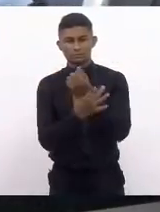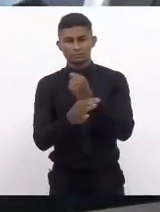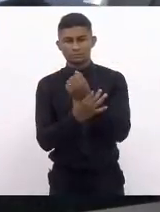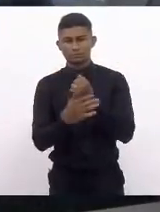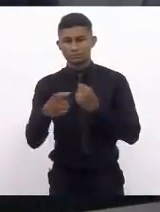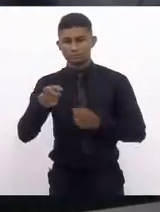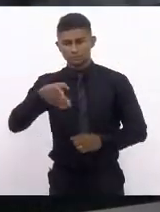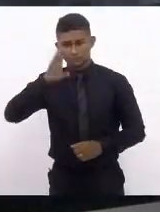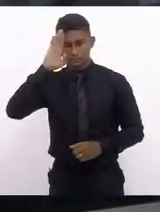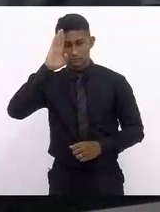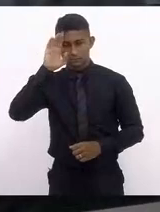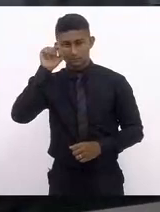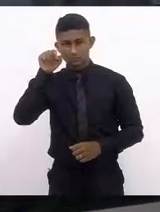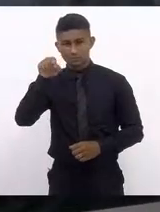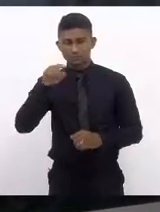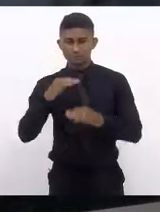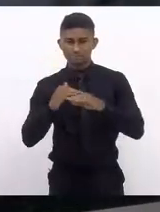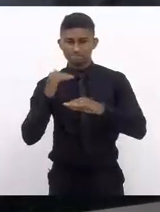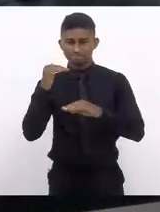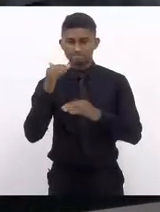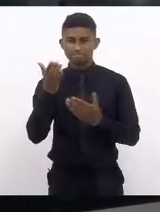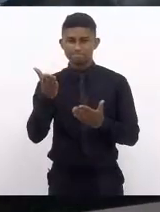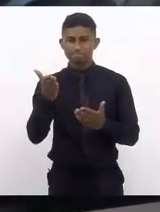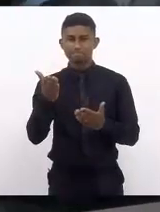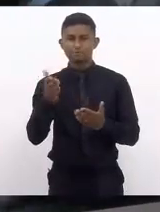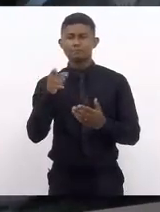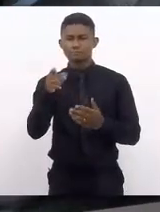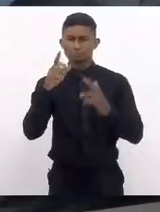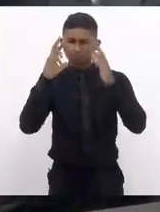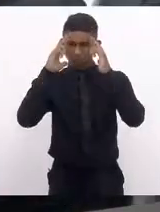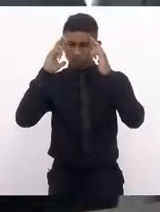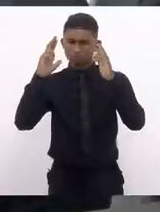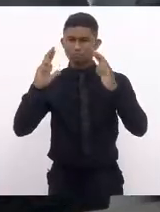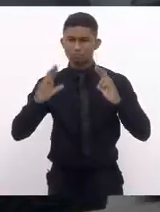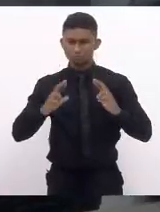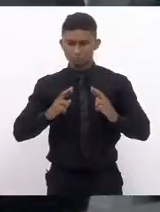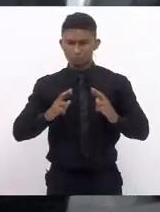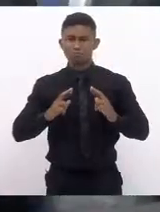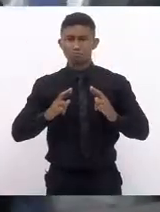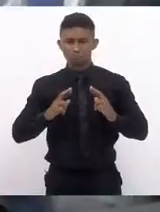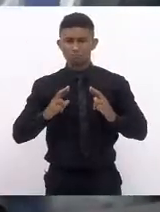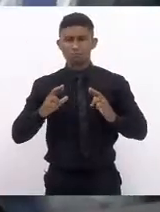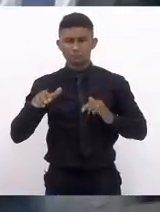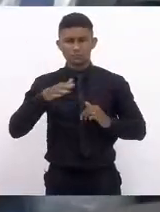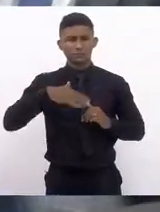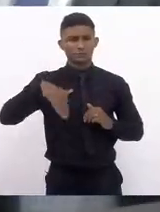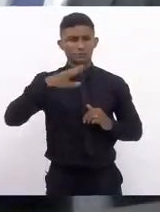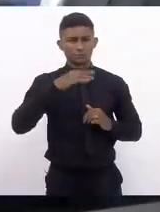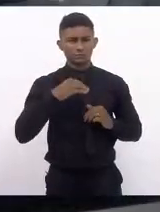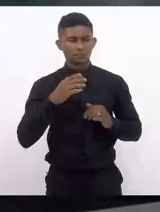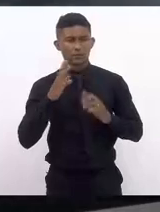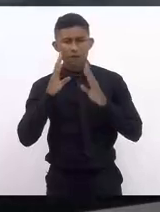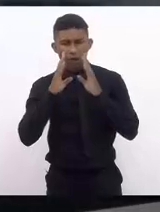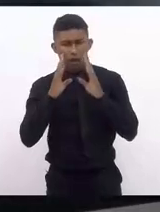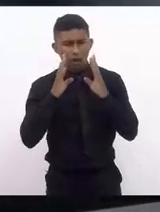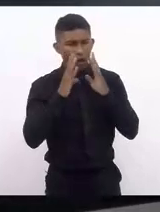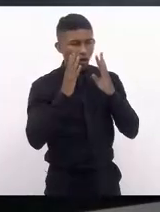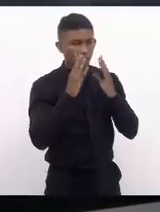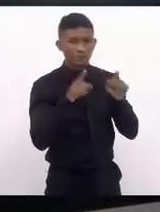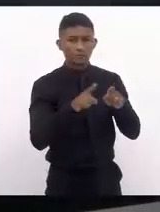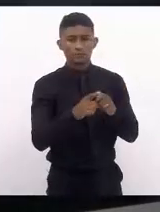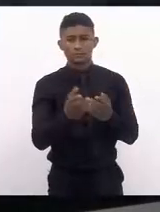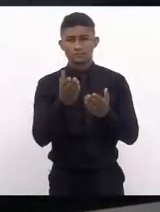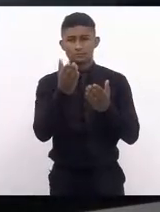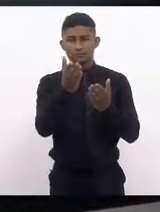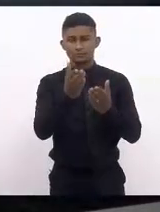coronel commandante geral que teve todo o respeito e carinho para atender todas essas questões e especialmente a vossa excelência